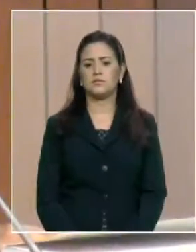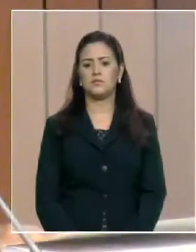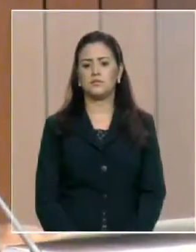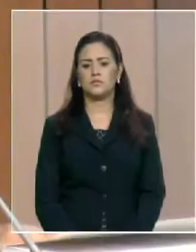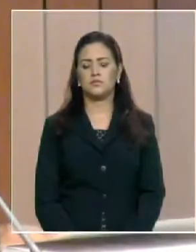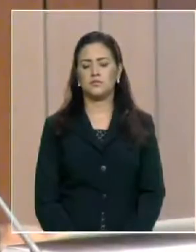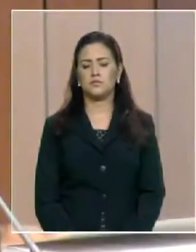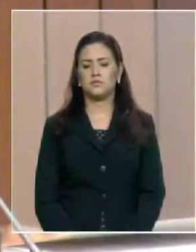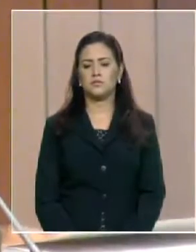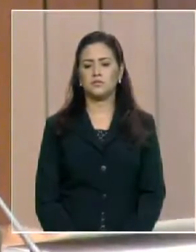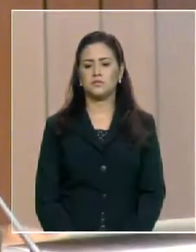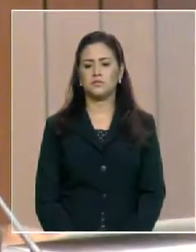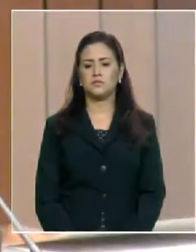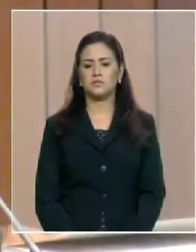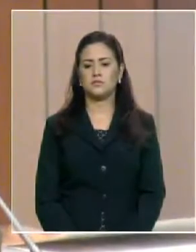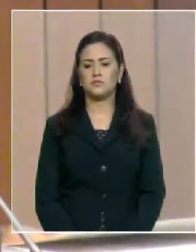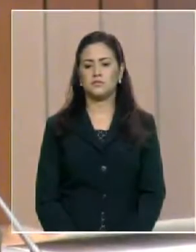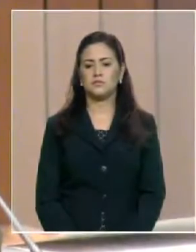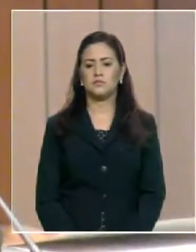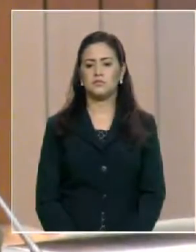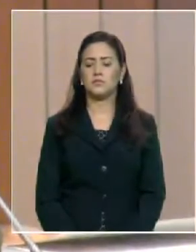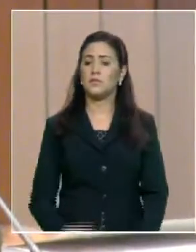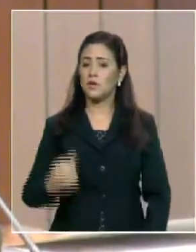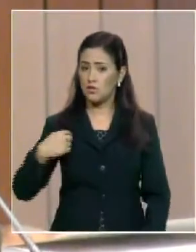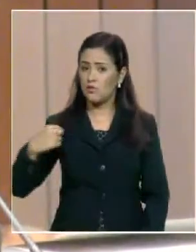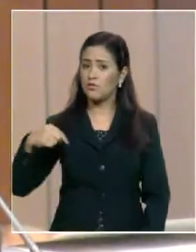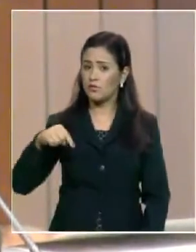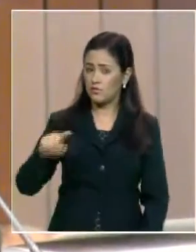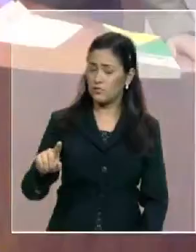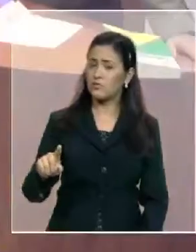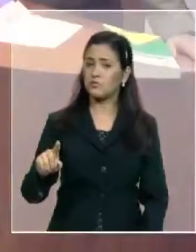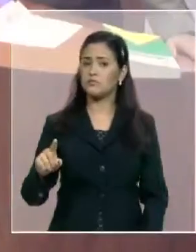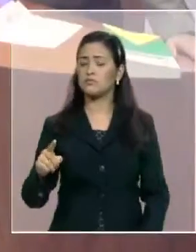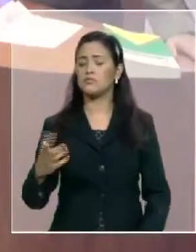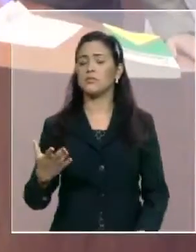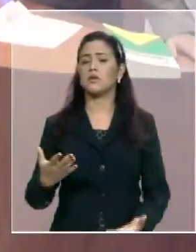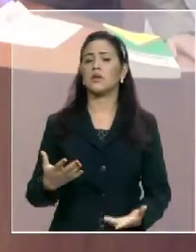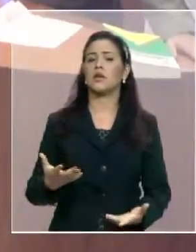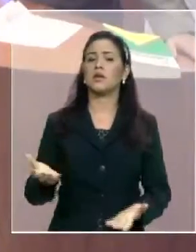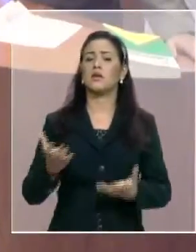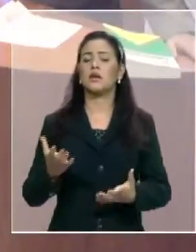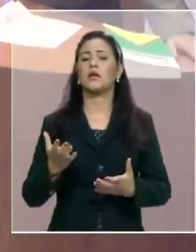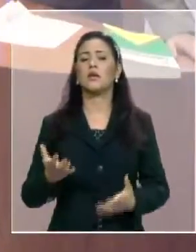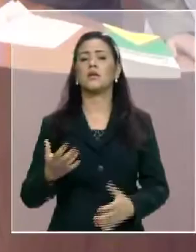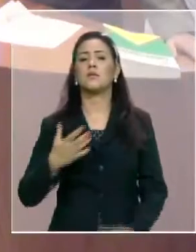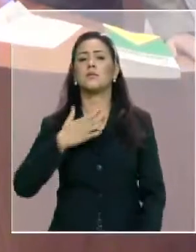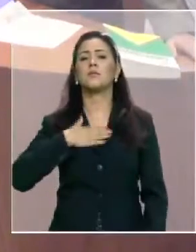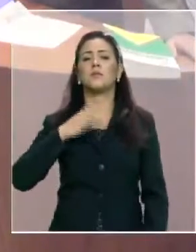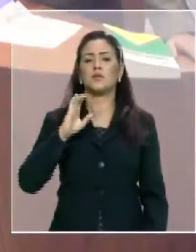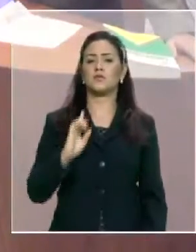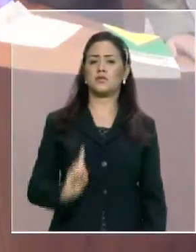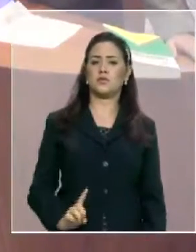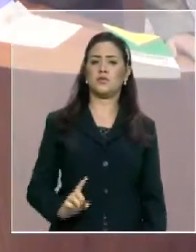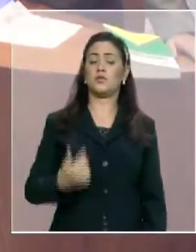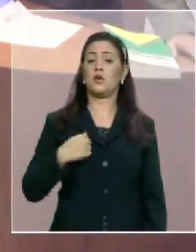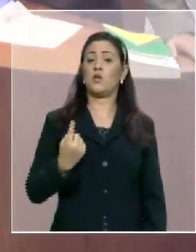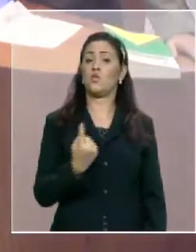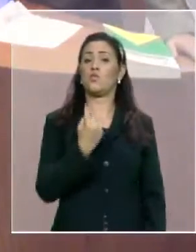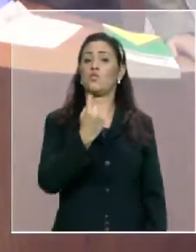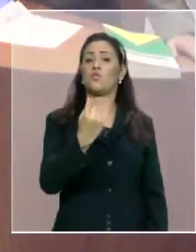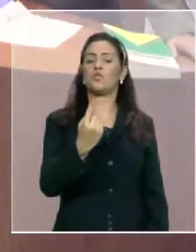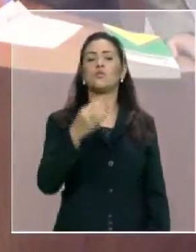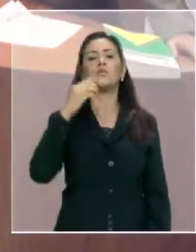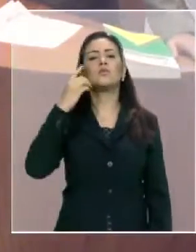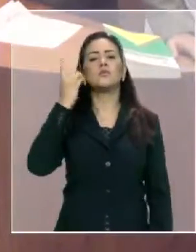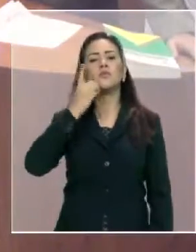Costa, que fui buscar os meus direitos. Eu sou o único deputado reeleito desta